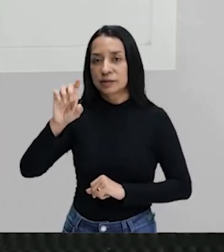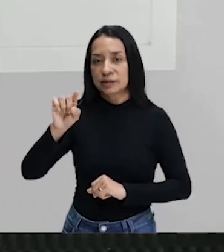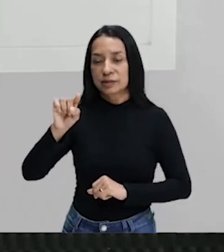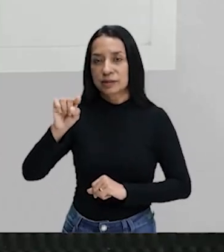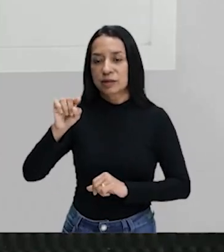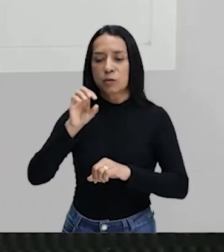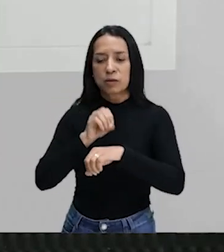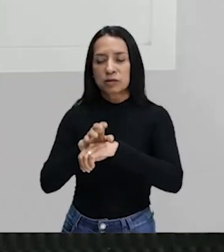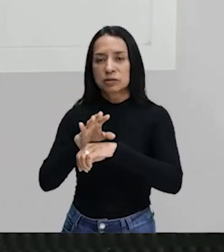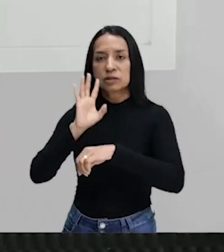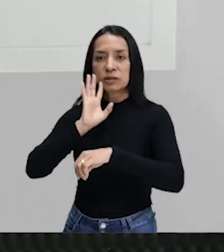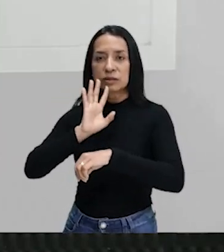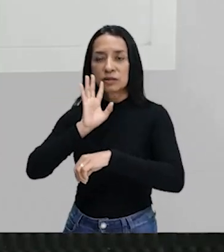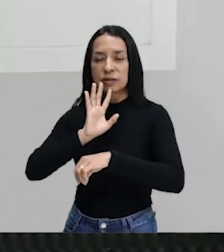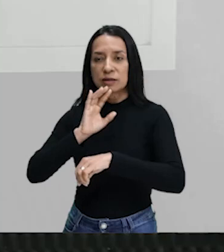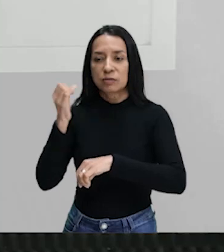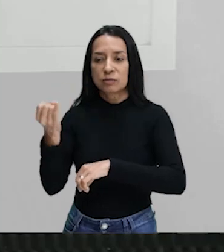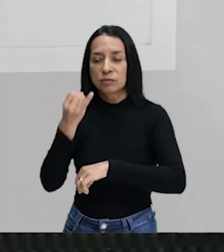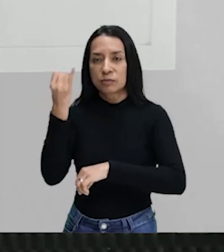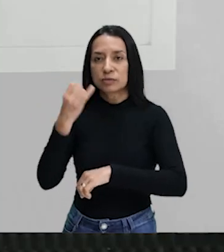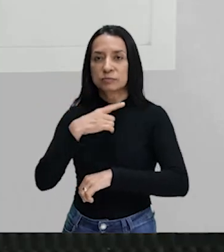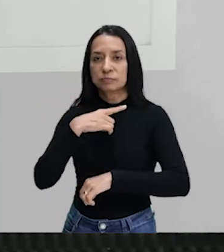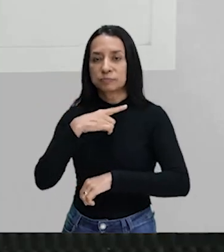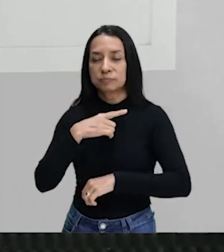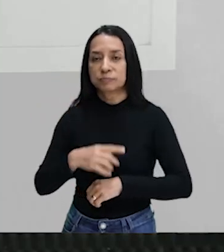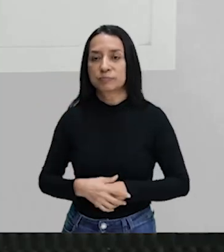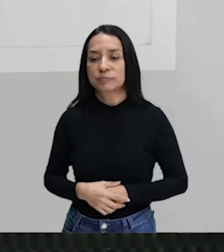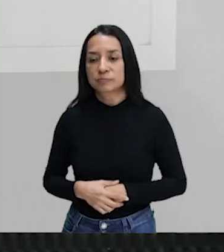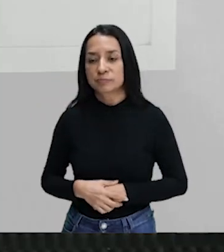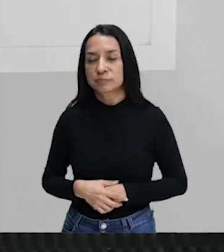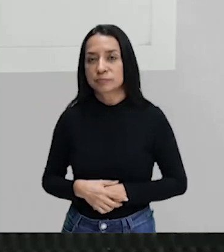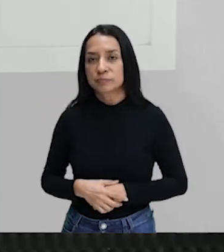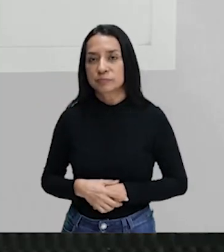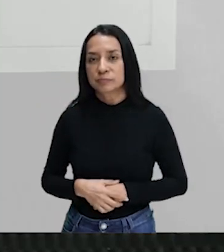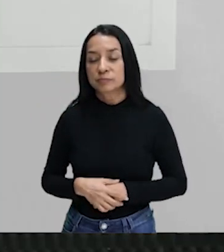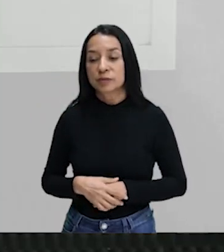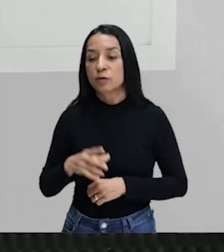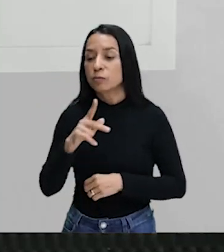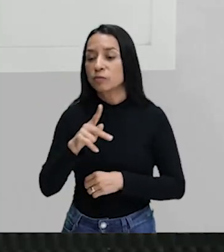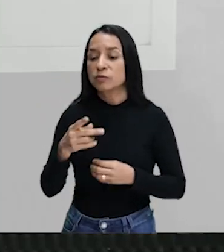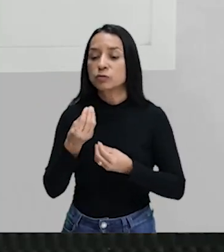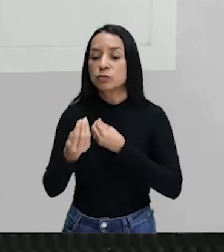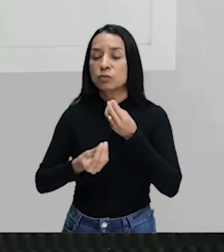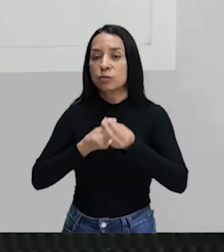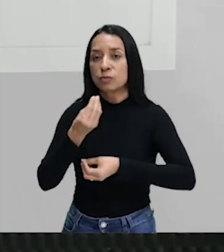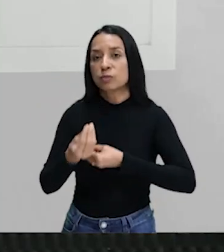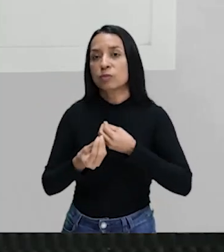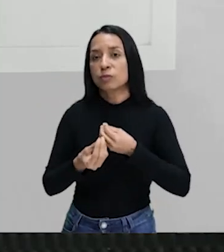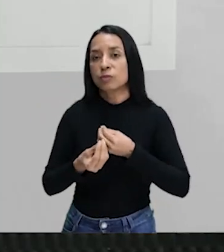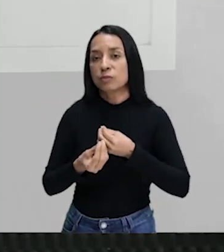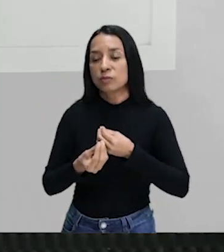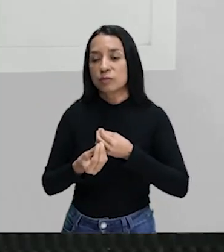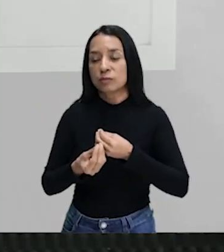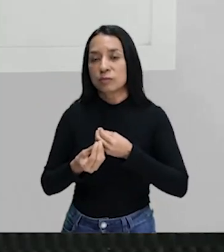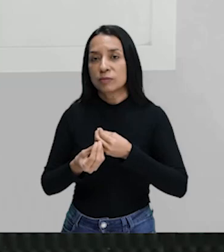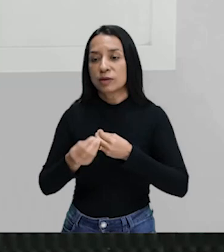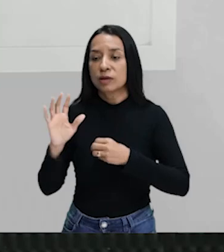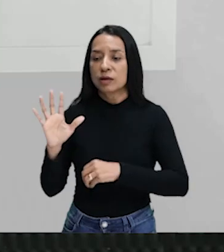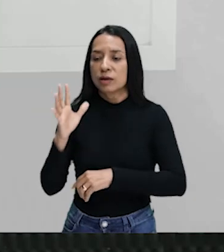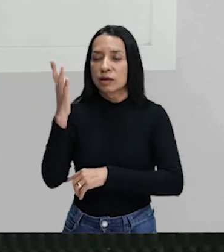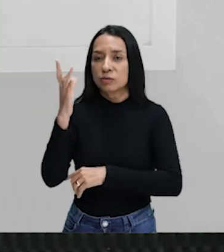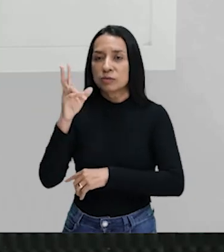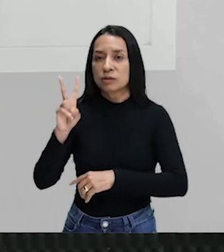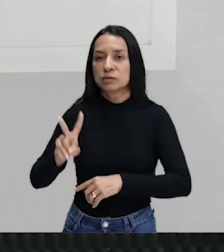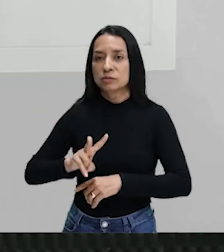legal, que é importante que a gente tenha, correto? Show? E aí, professor, como é que fica então essas virtudes? Olha só,